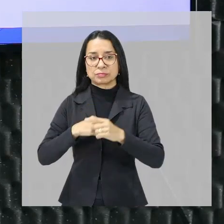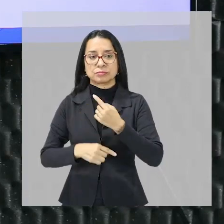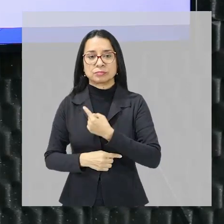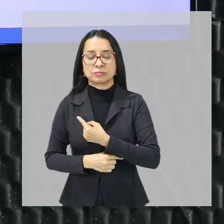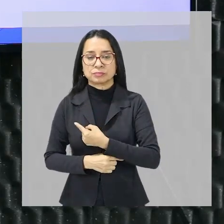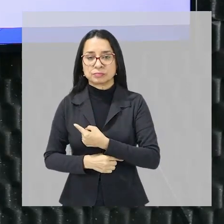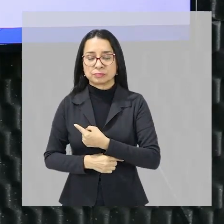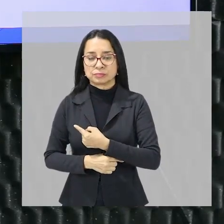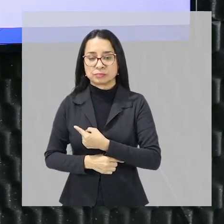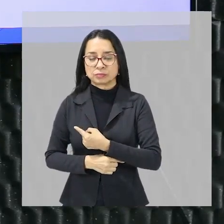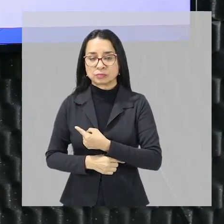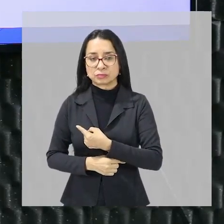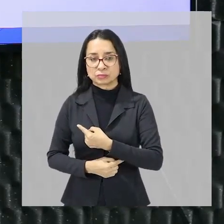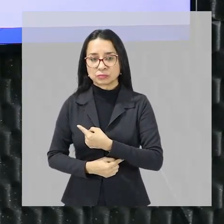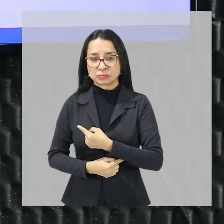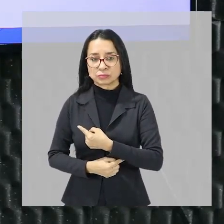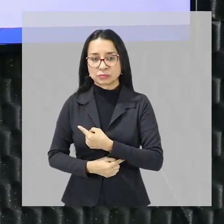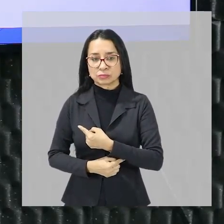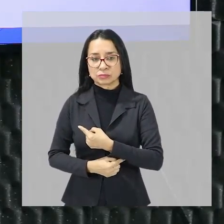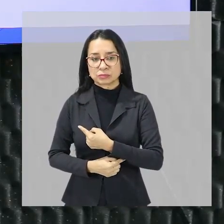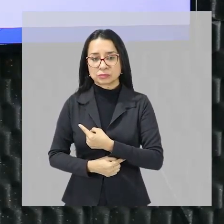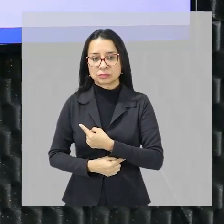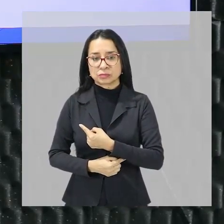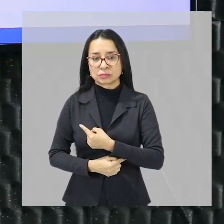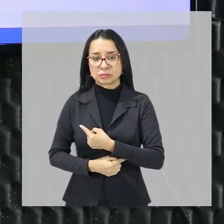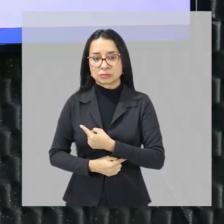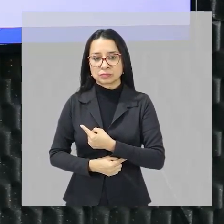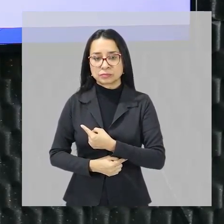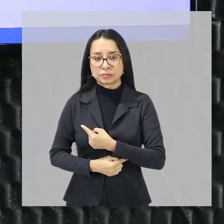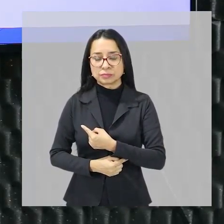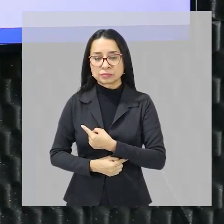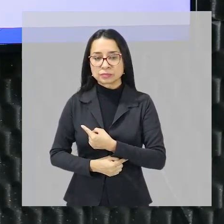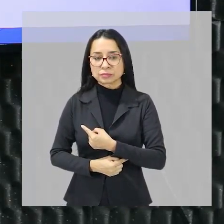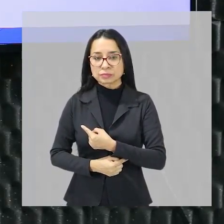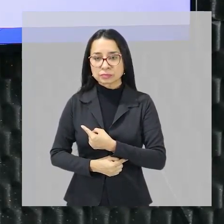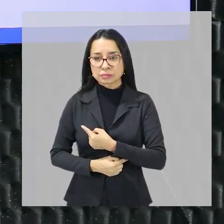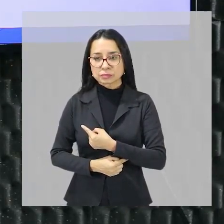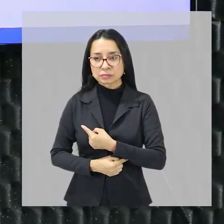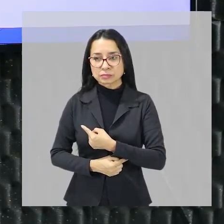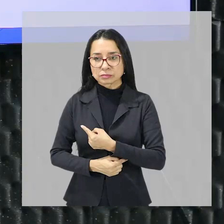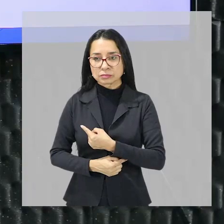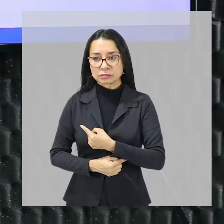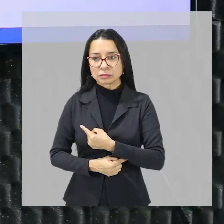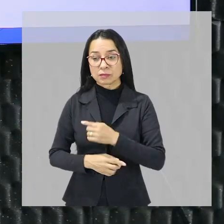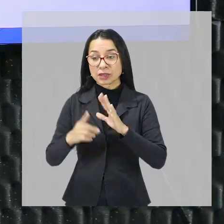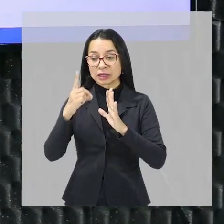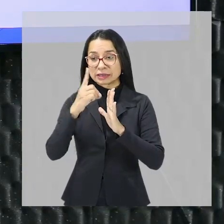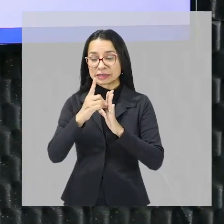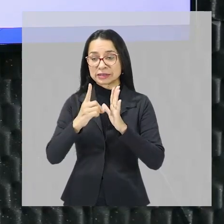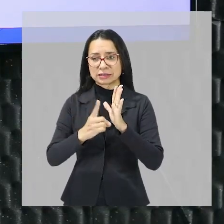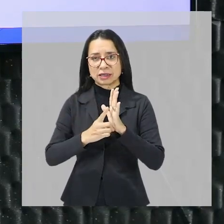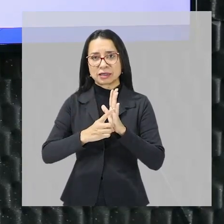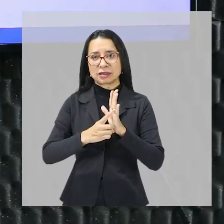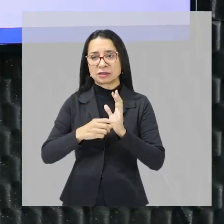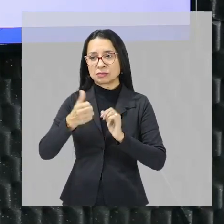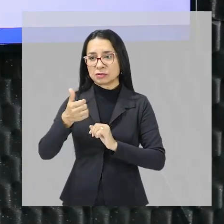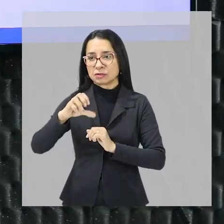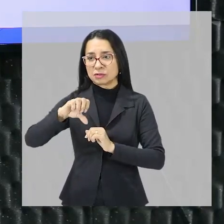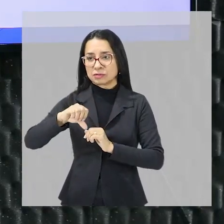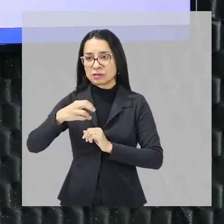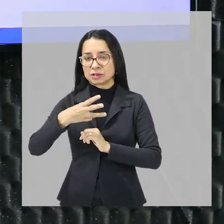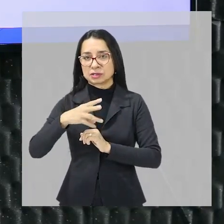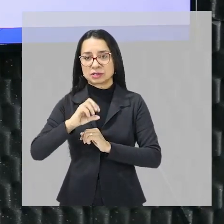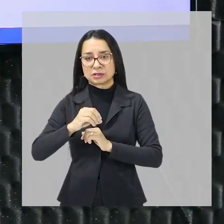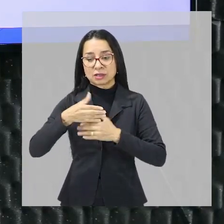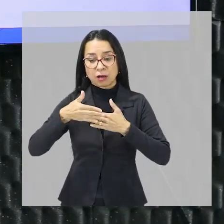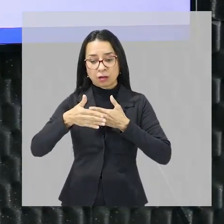a atuação desse movimento abordado no texto. Resultou na década de 30. Opa! Preste atenção que ele falou ao